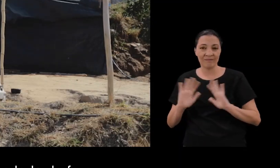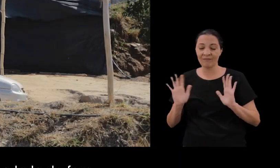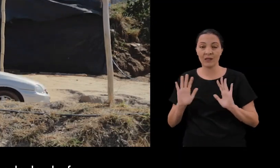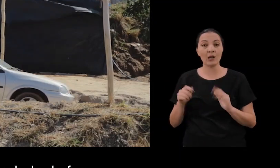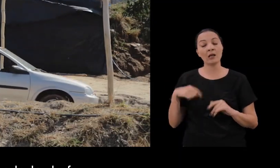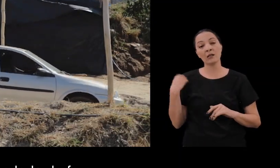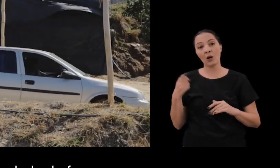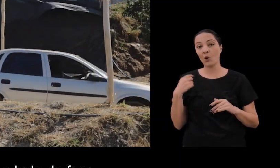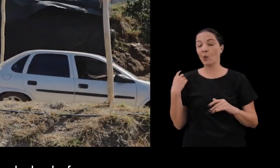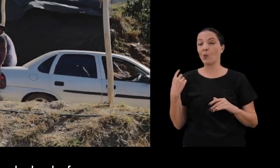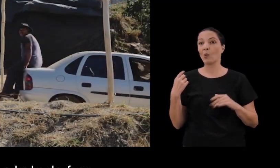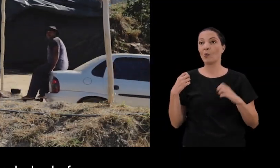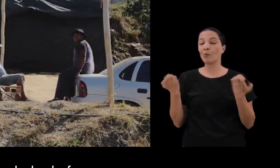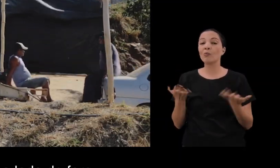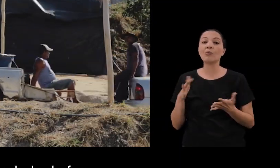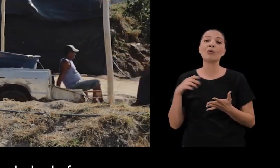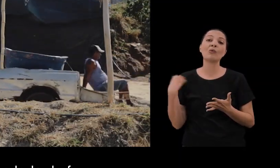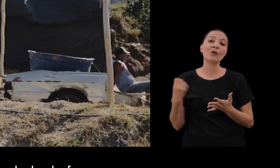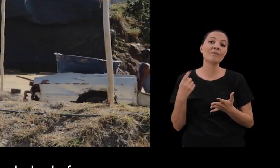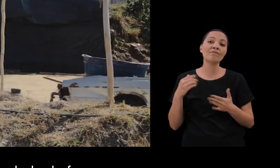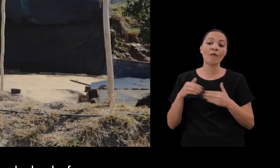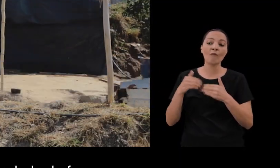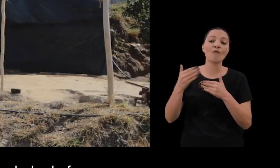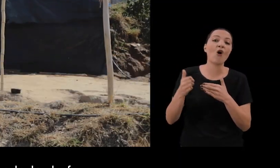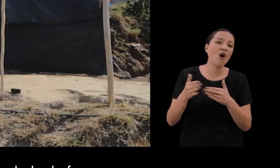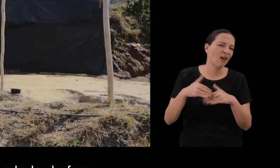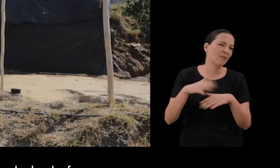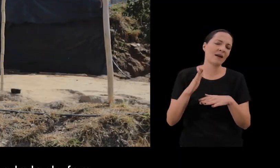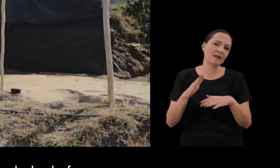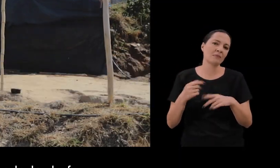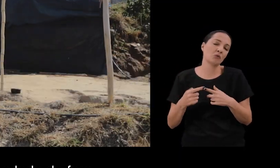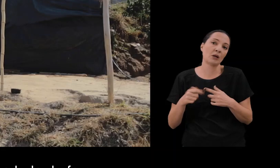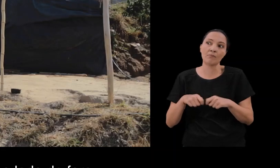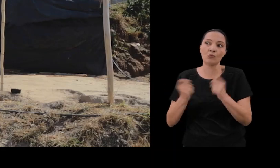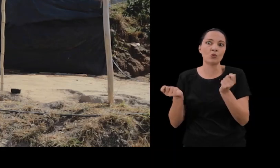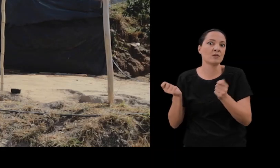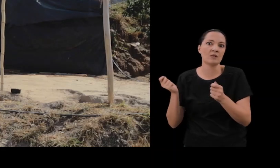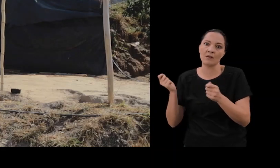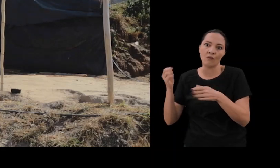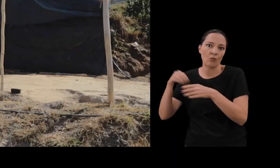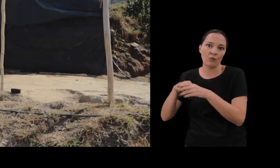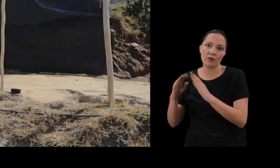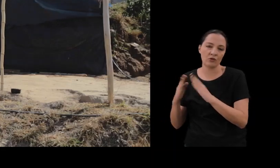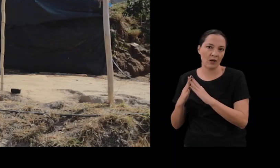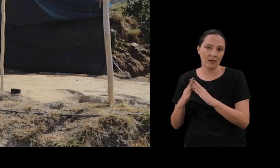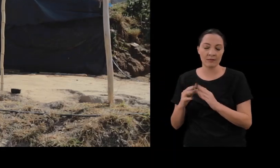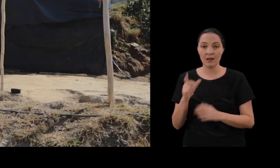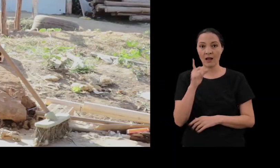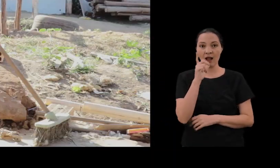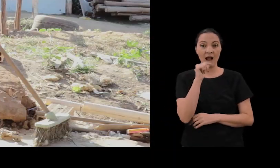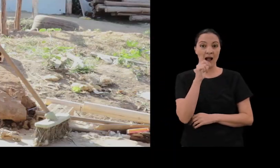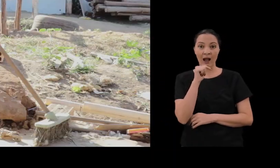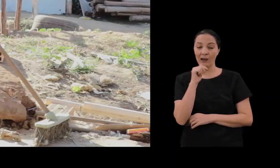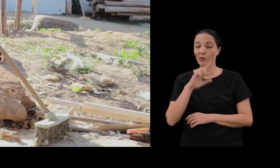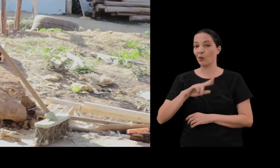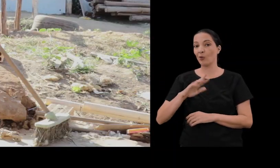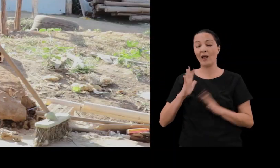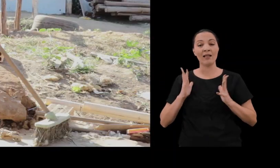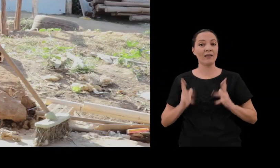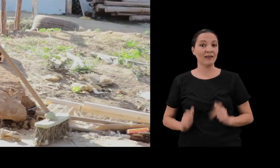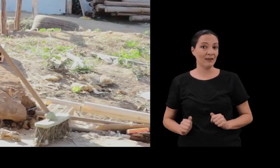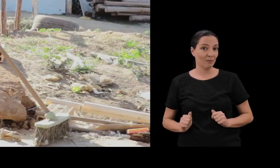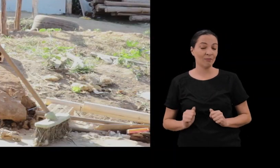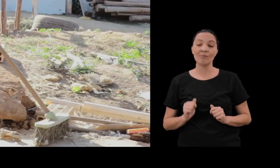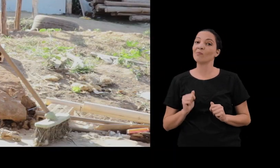Então a gente fica mais pro lado de fora, né? Porque não tem como. A nossa água não é água tratada, né? Nós usamos água de um